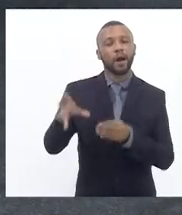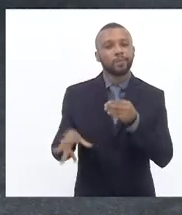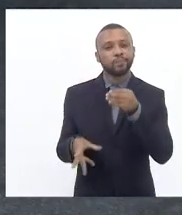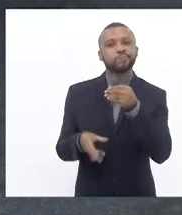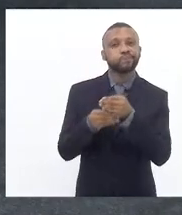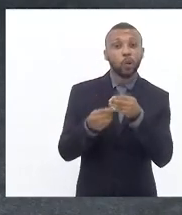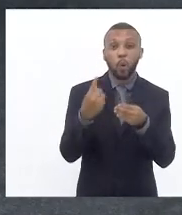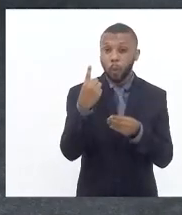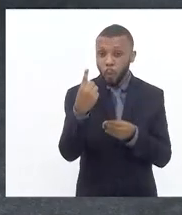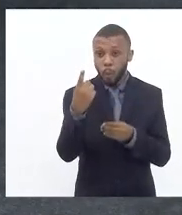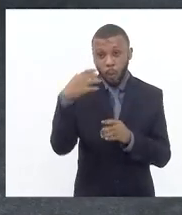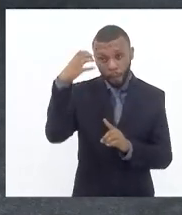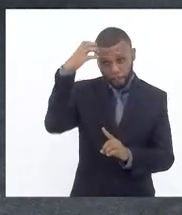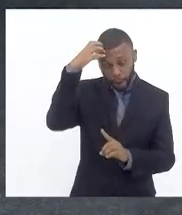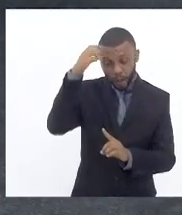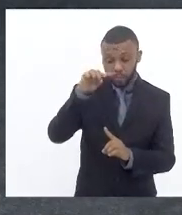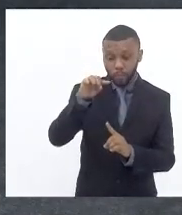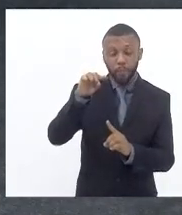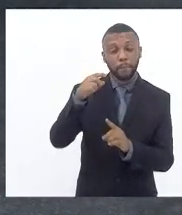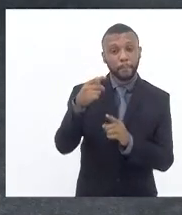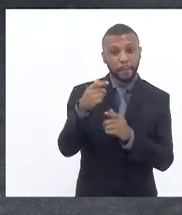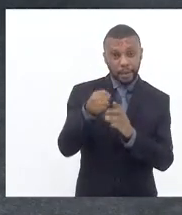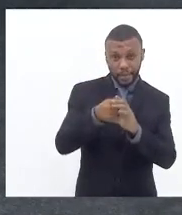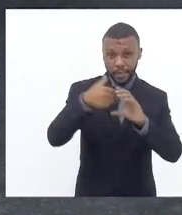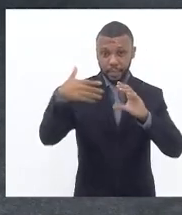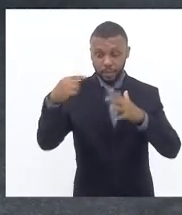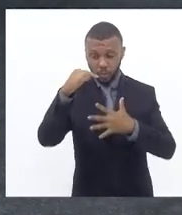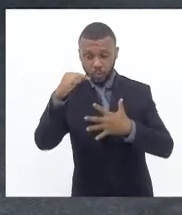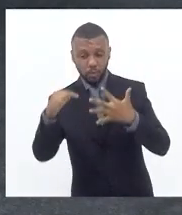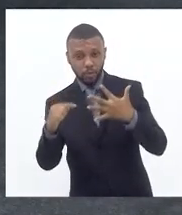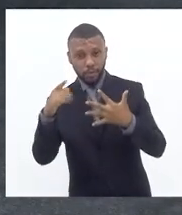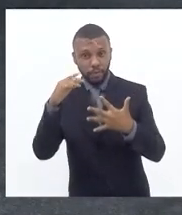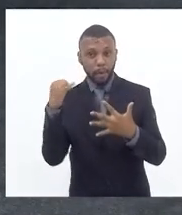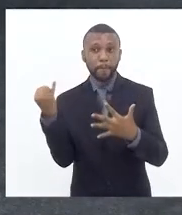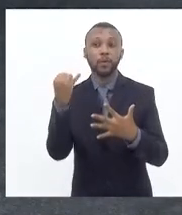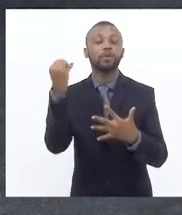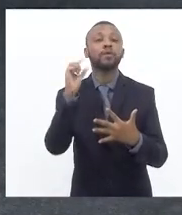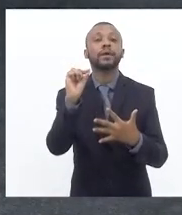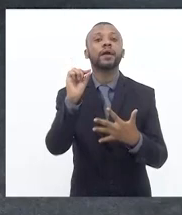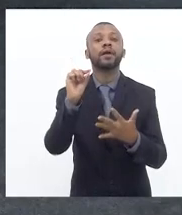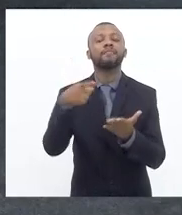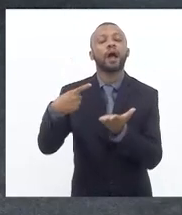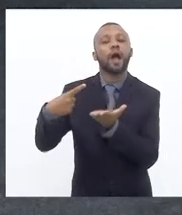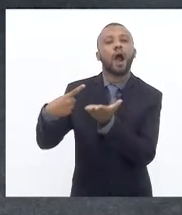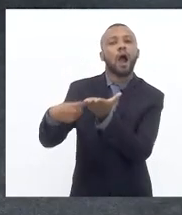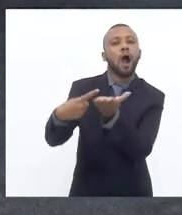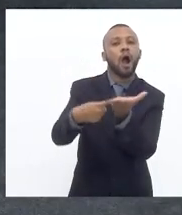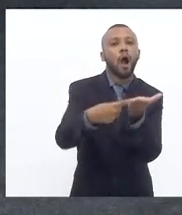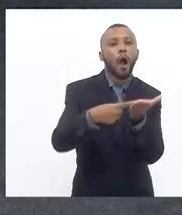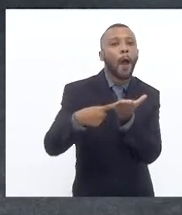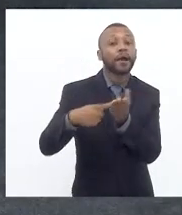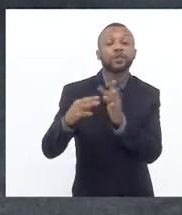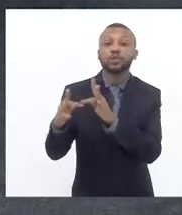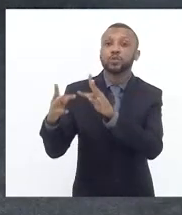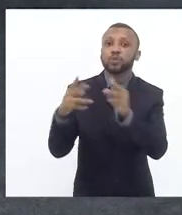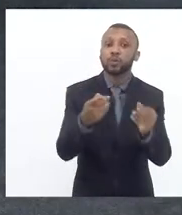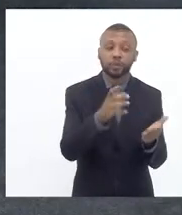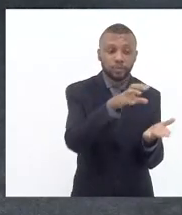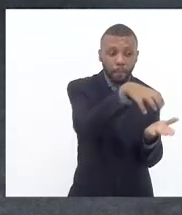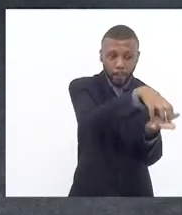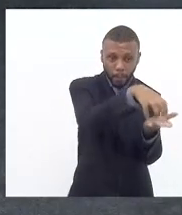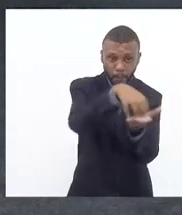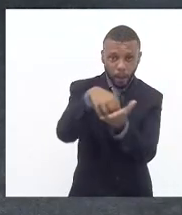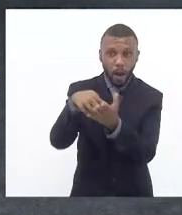um culpado um fator que é muito importante que não foi citado que foi a conivência de todos os órgãos e poderes